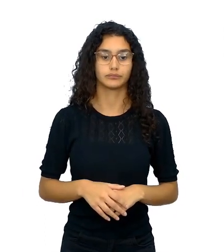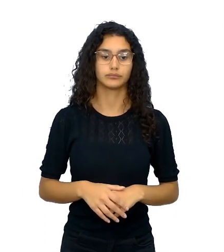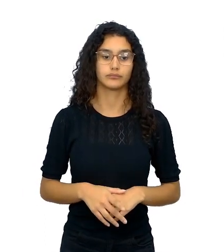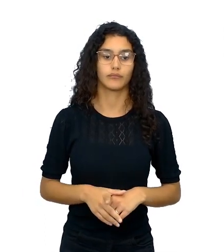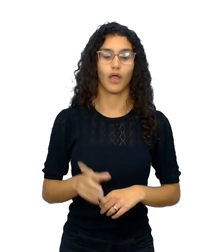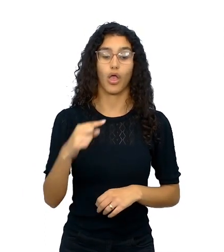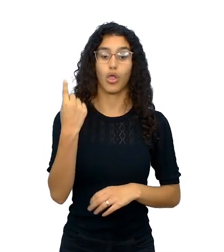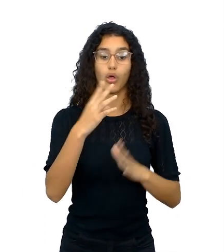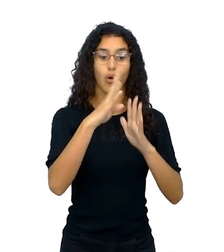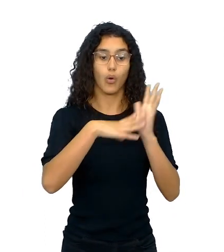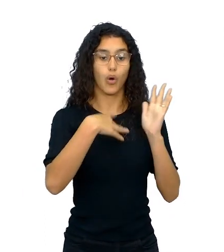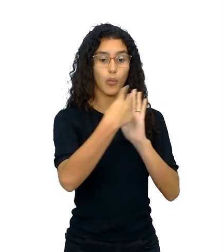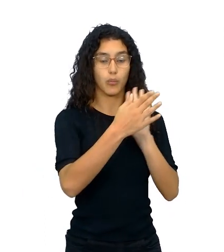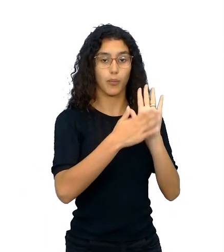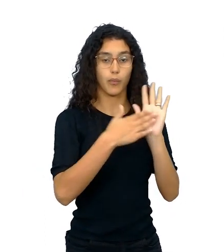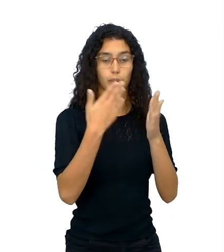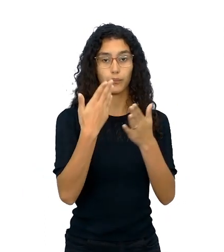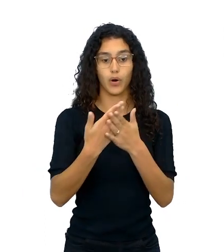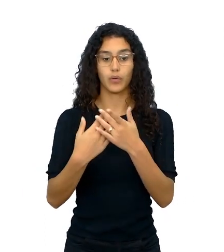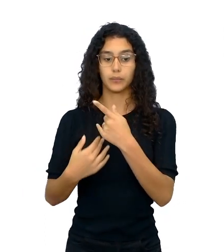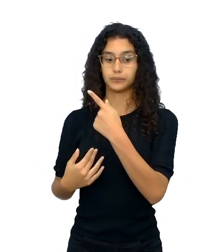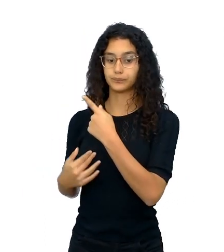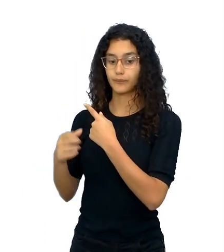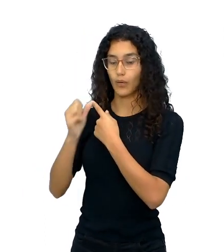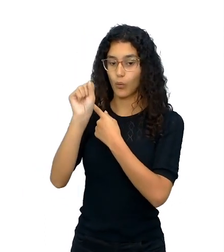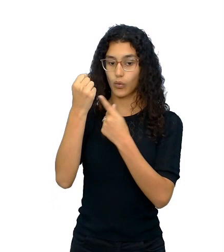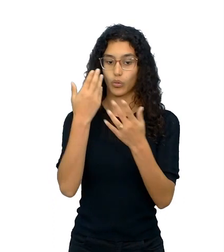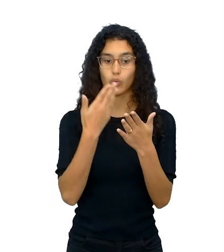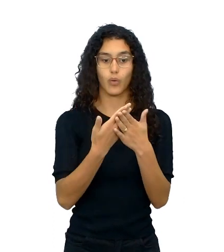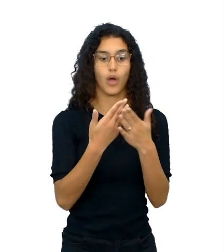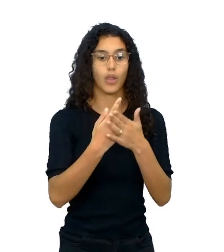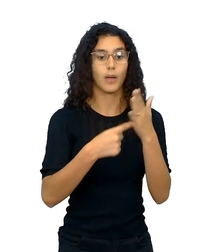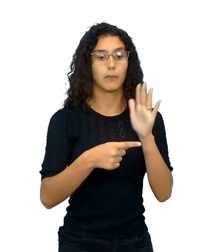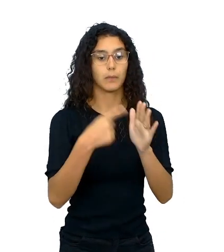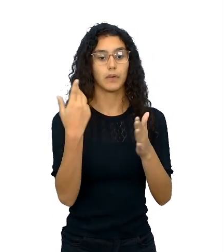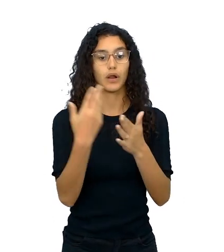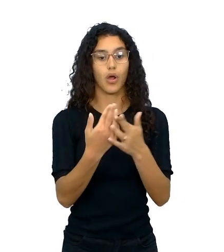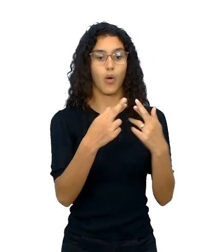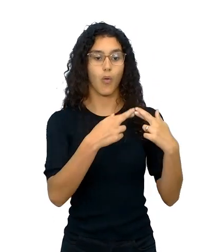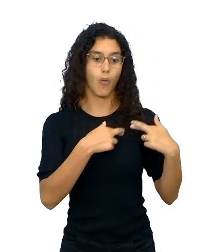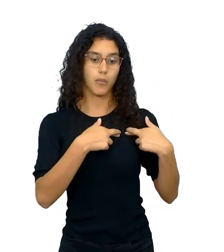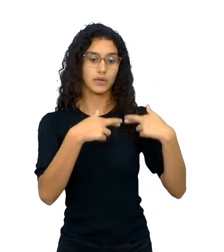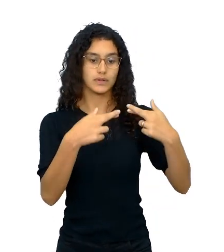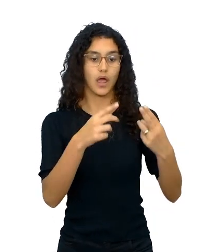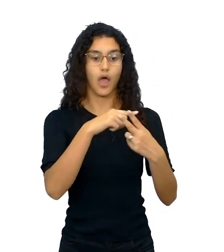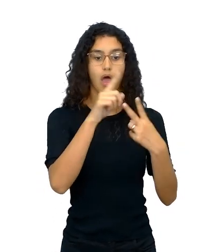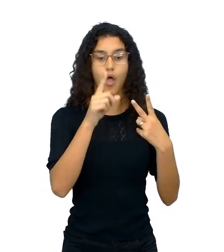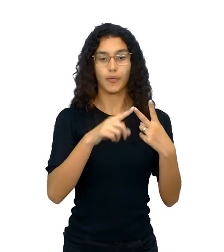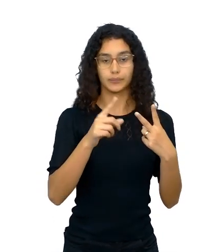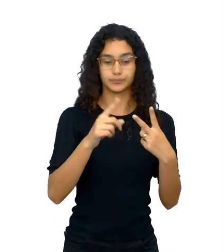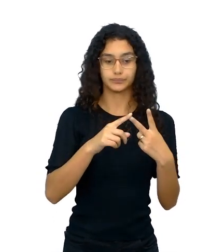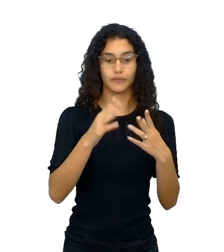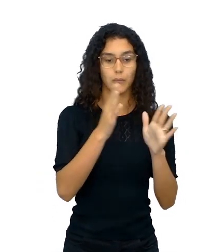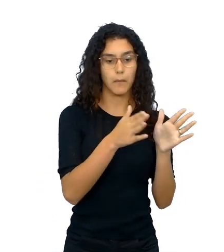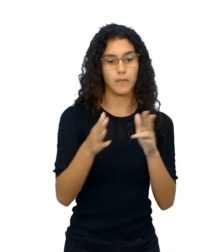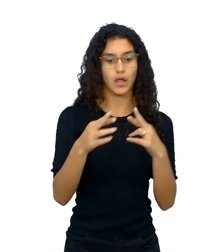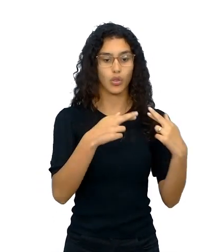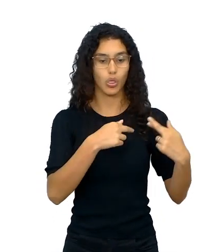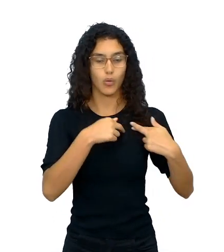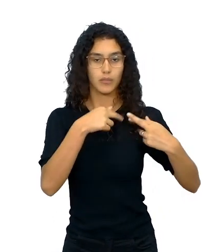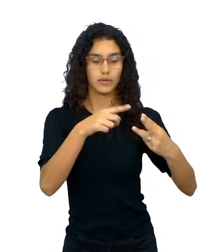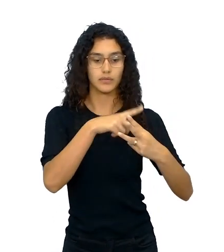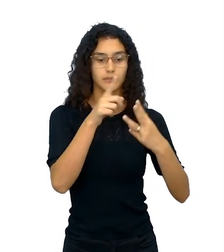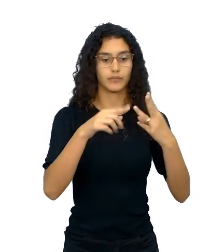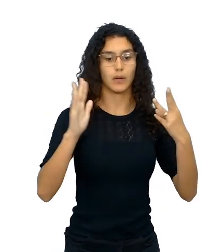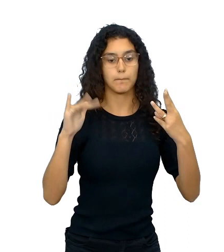Esse é o nosso quadro de proposição de aulas, né? São 8 aulas. A primeira aula, romanceando. A segunda e a terceira, as faces do romance.